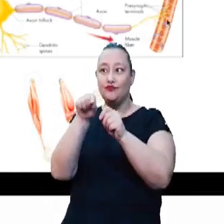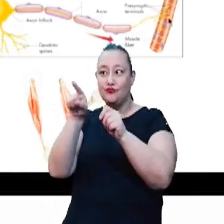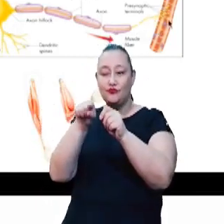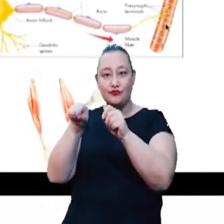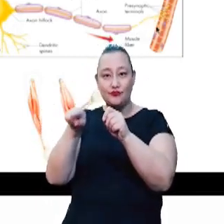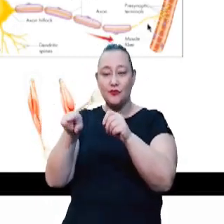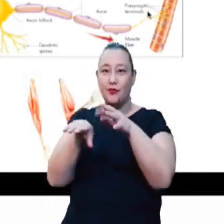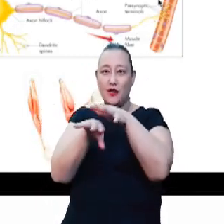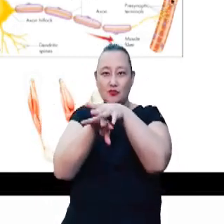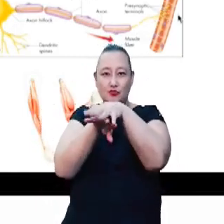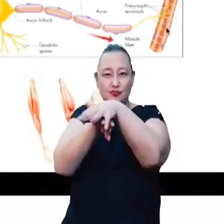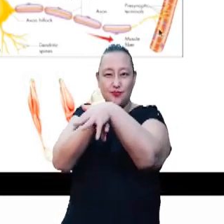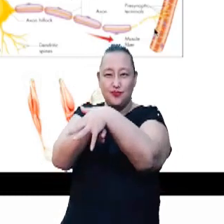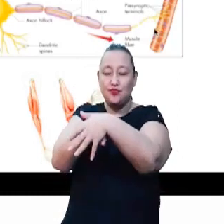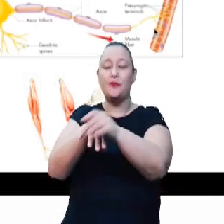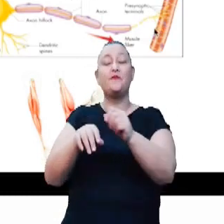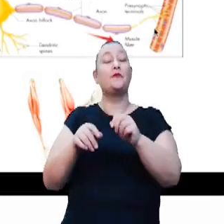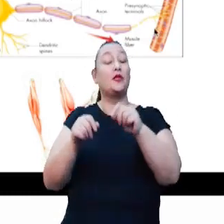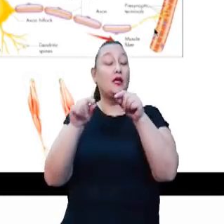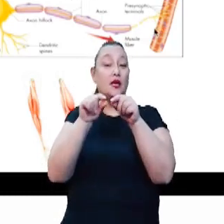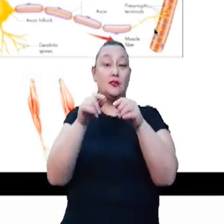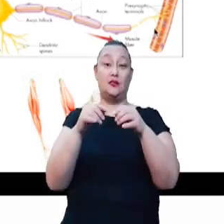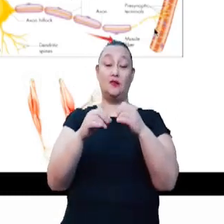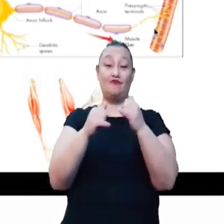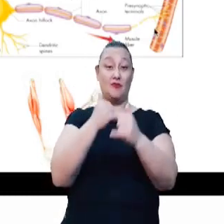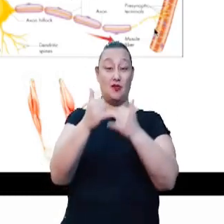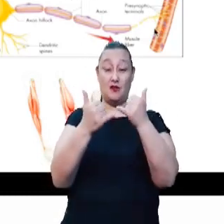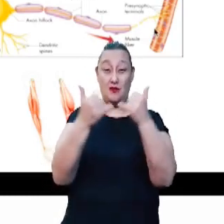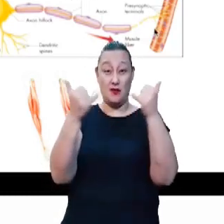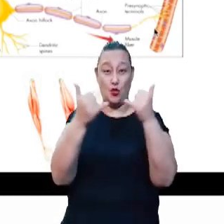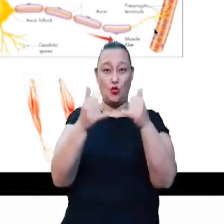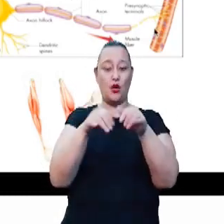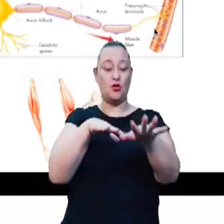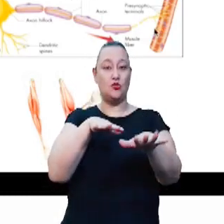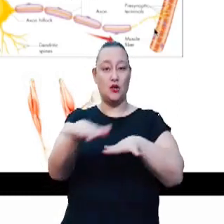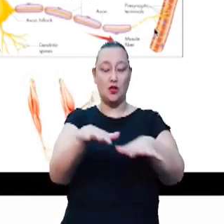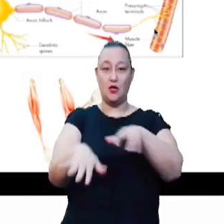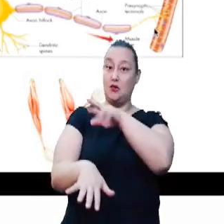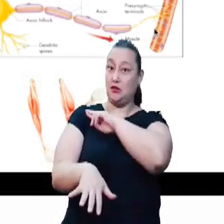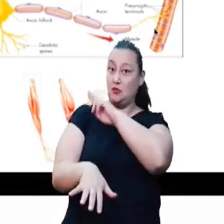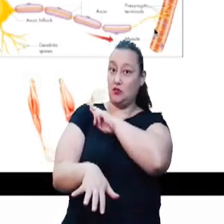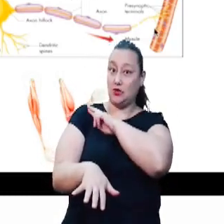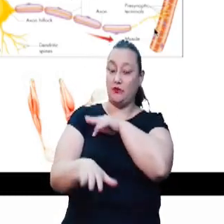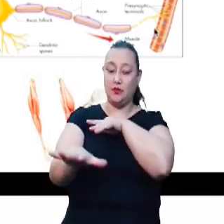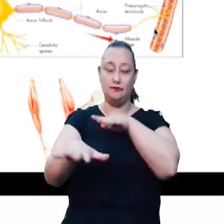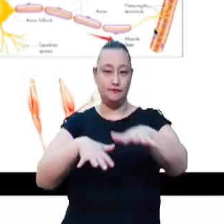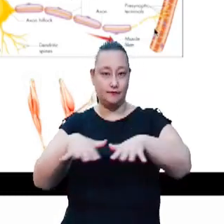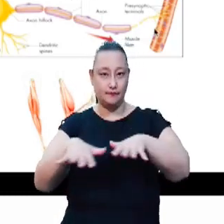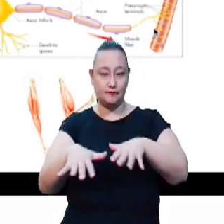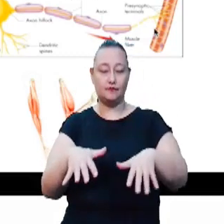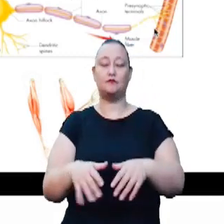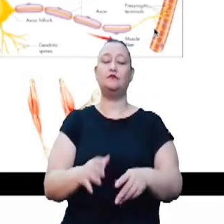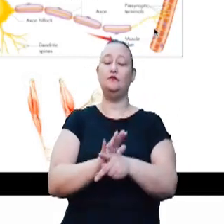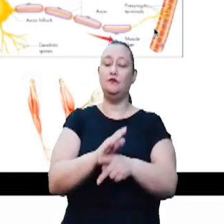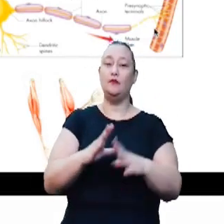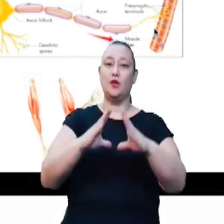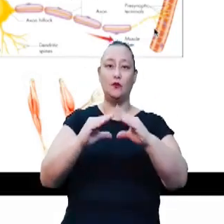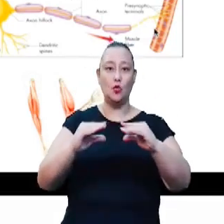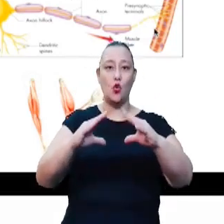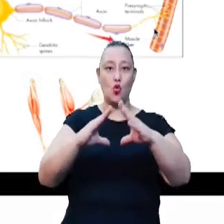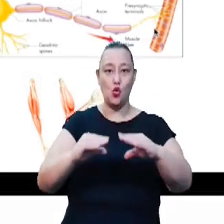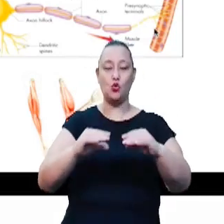essa região, quando esse neurônio ele é motor, ou seja, ele é responsável pela inervação de músculos para que